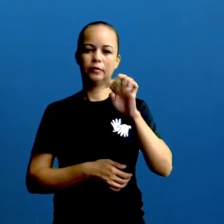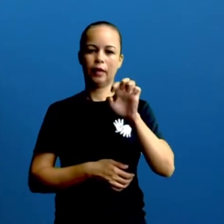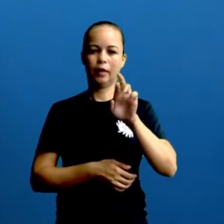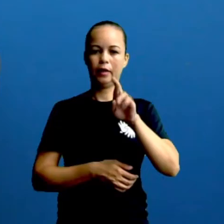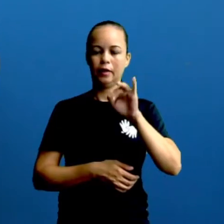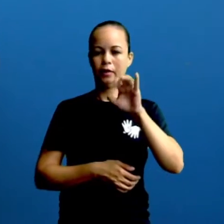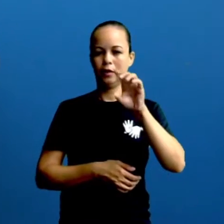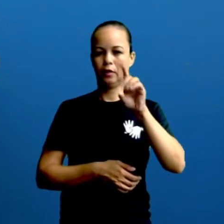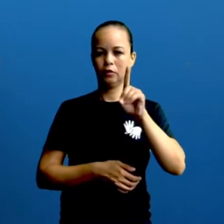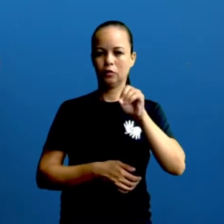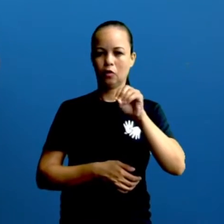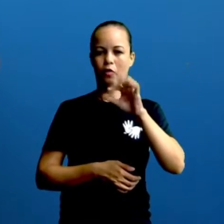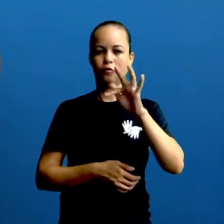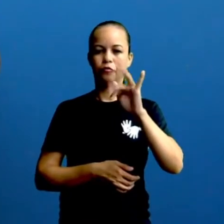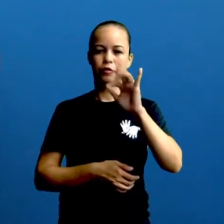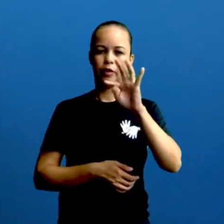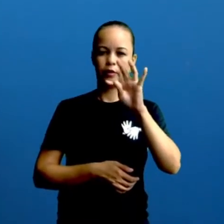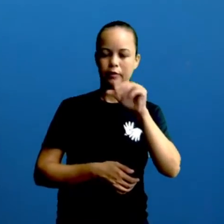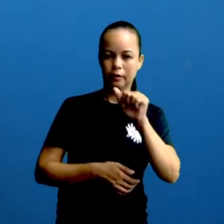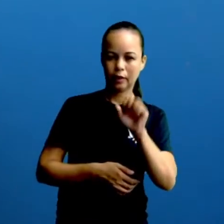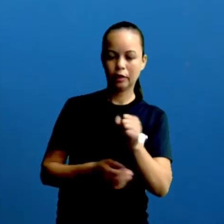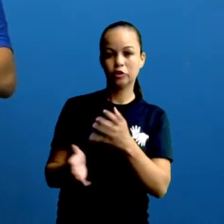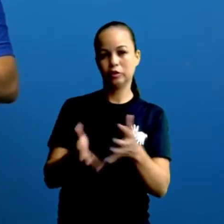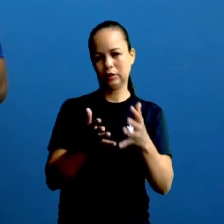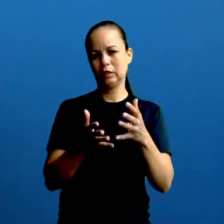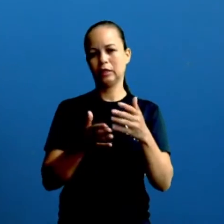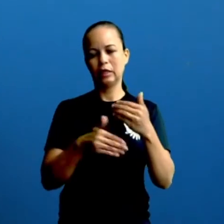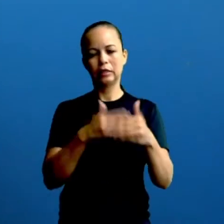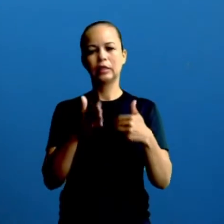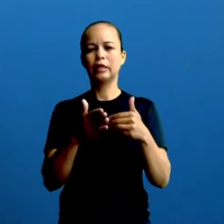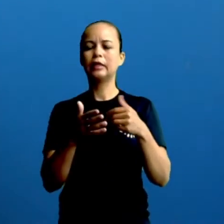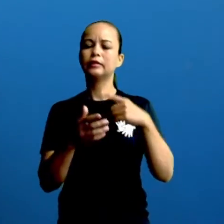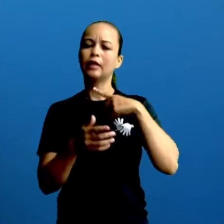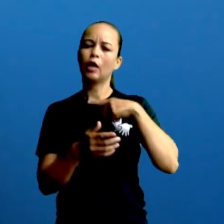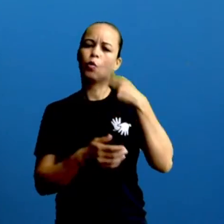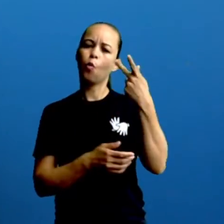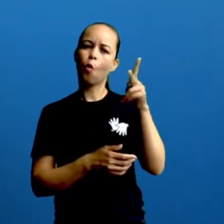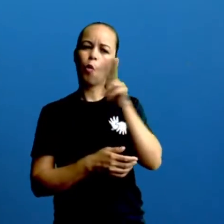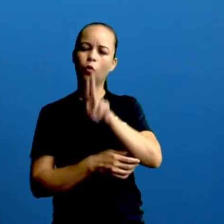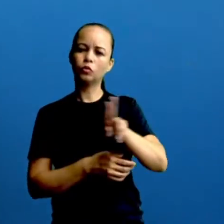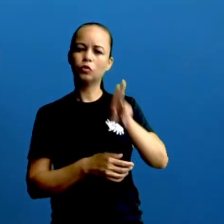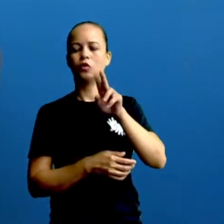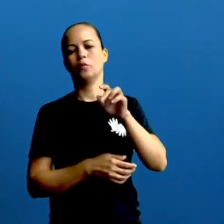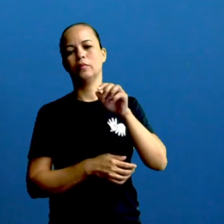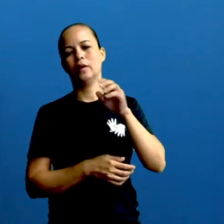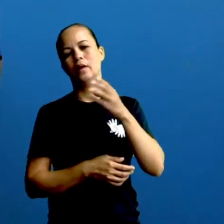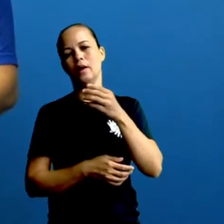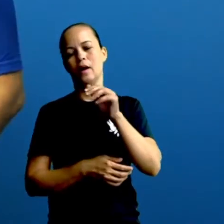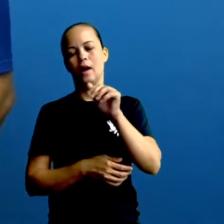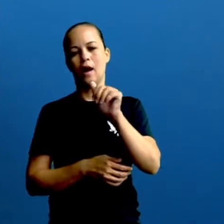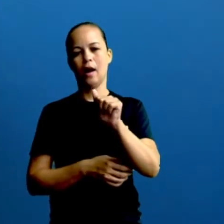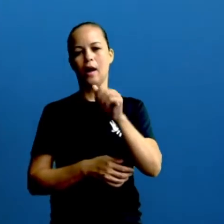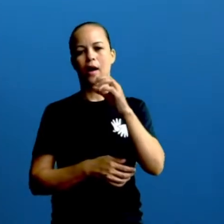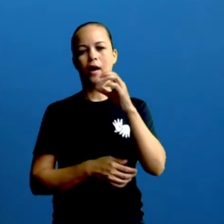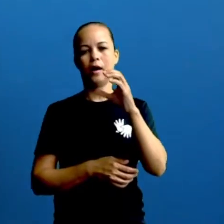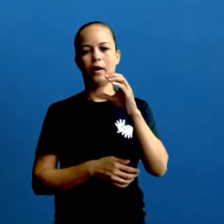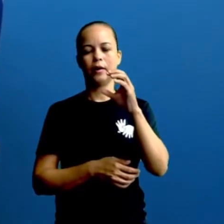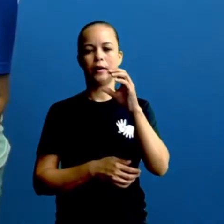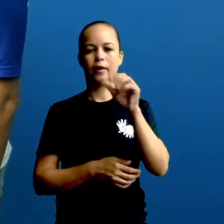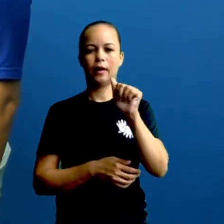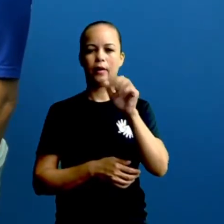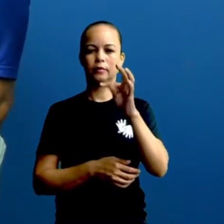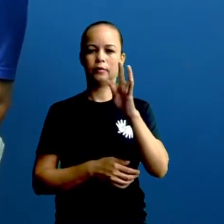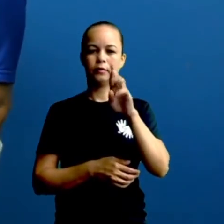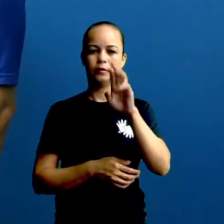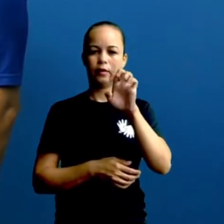salto evolutivo. Elas são plantas que a gente chama de traqueófitas. Anteriormente, as briófitas, elas são atraqueófitas. A